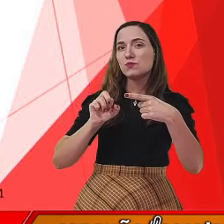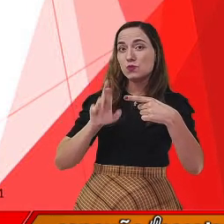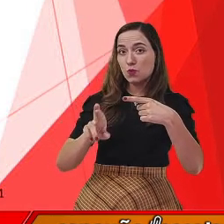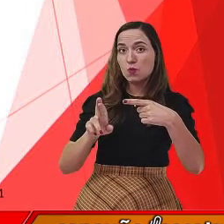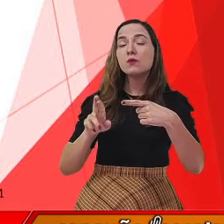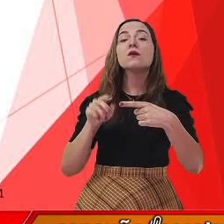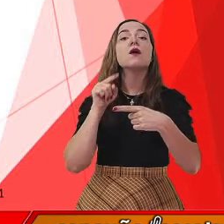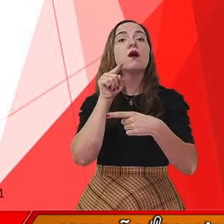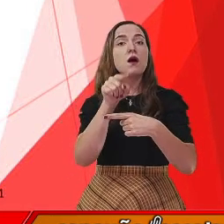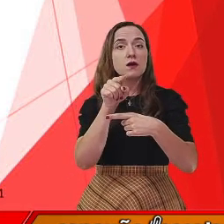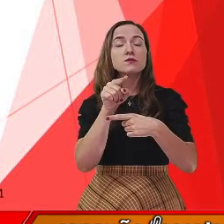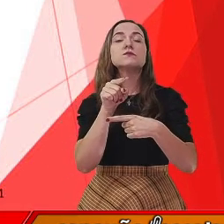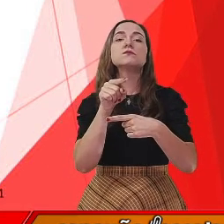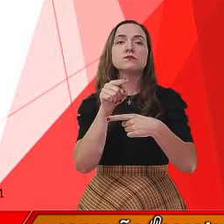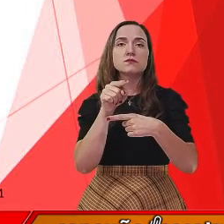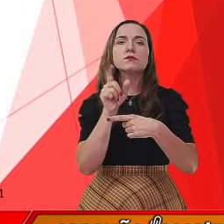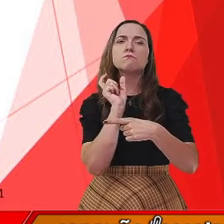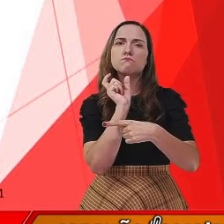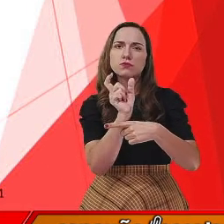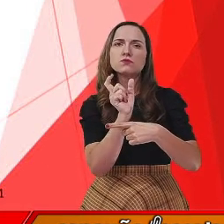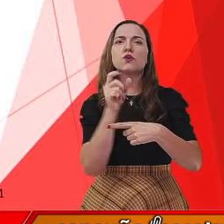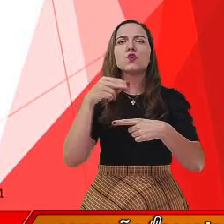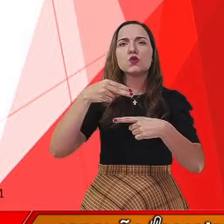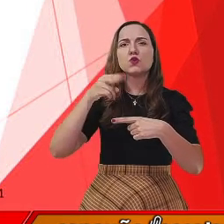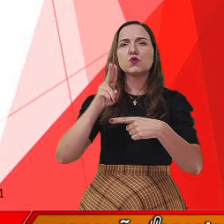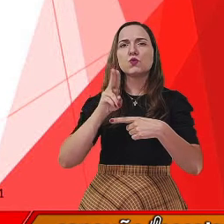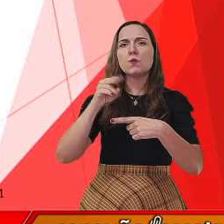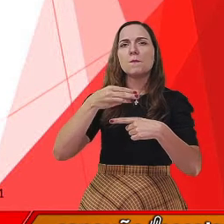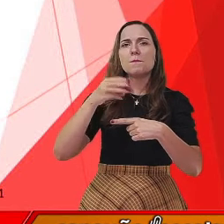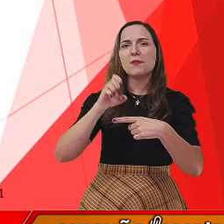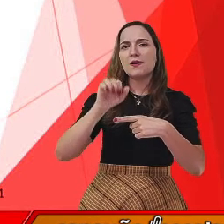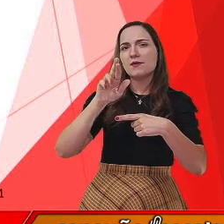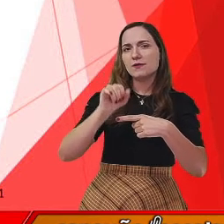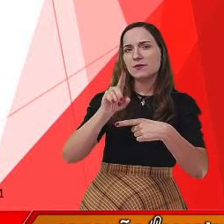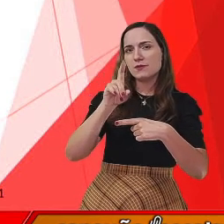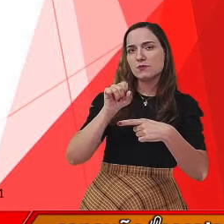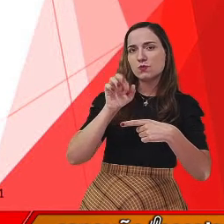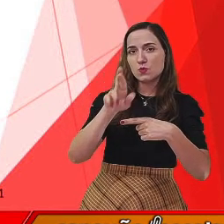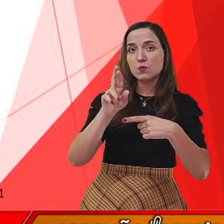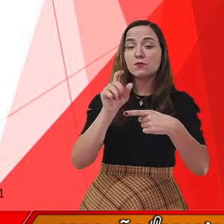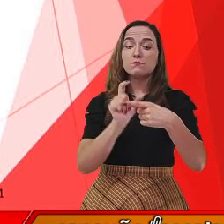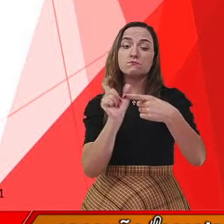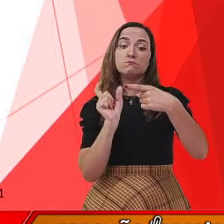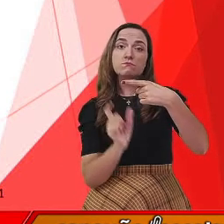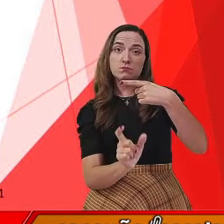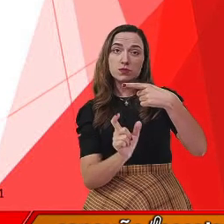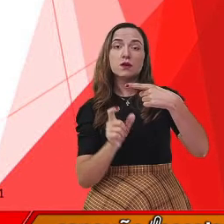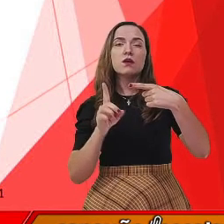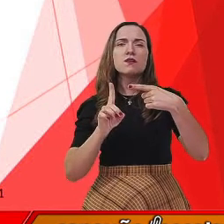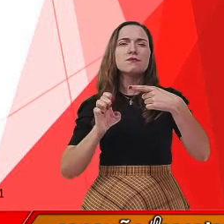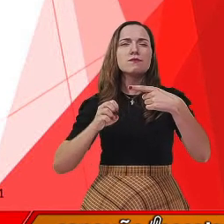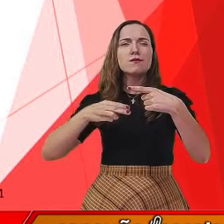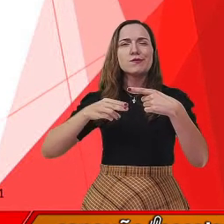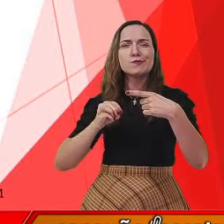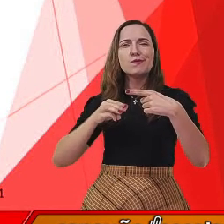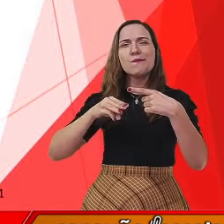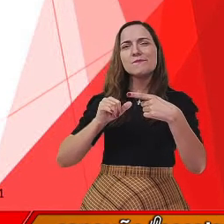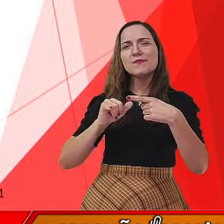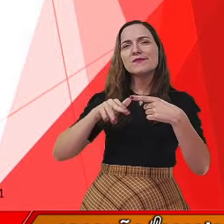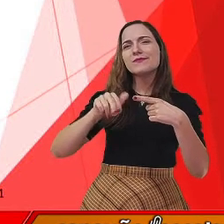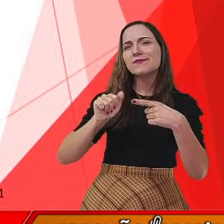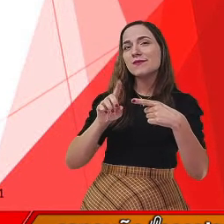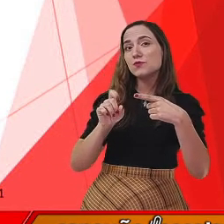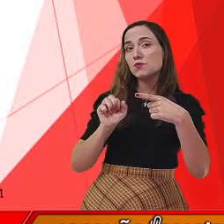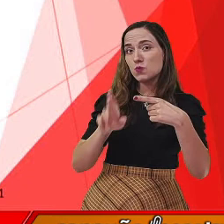cima e o número que fica embaixo é chamado de denominador. Por exemplo, se você dividir